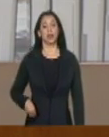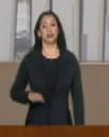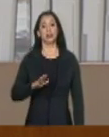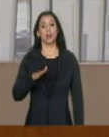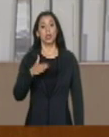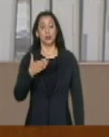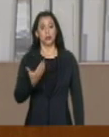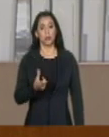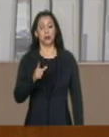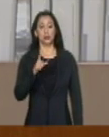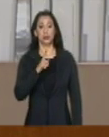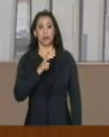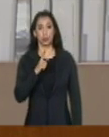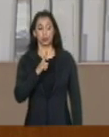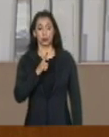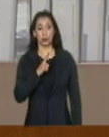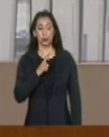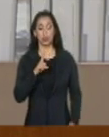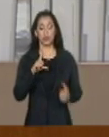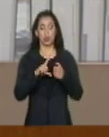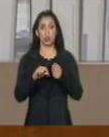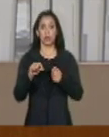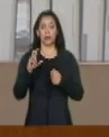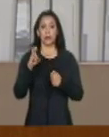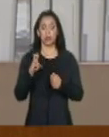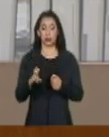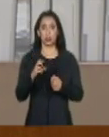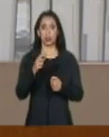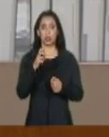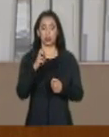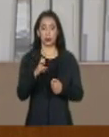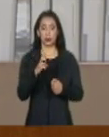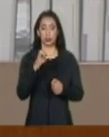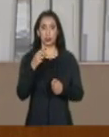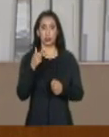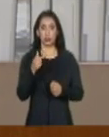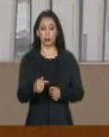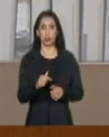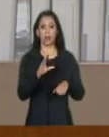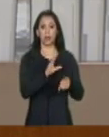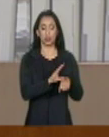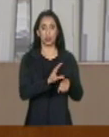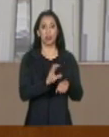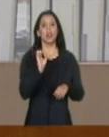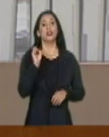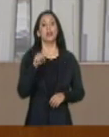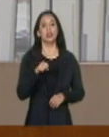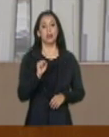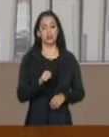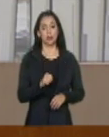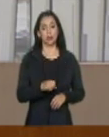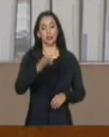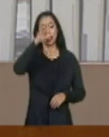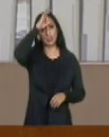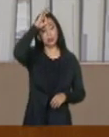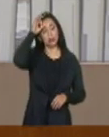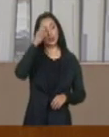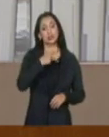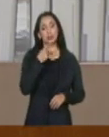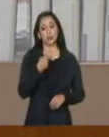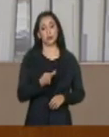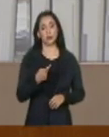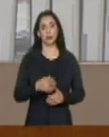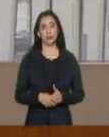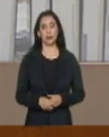está colocado no artigo 5º, 57 da Constituição, aí sim, a presunção de inocência é que estamos tratando.